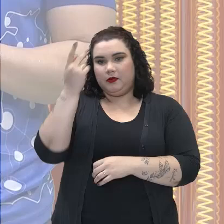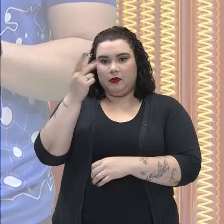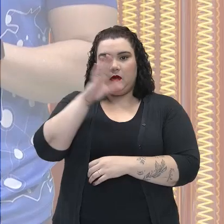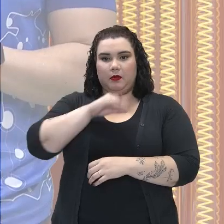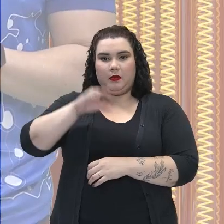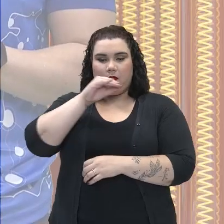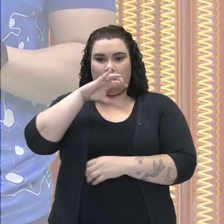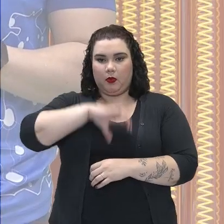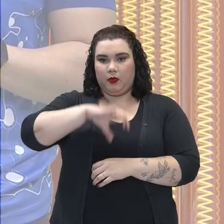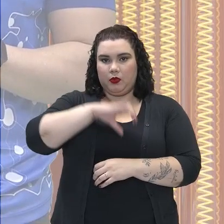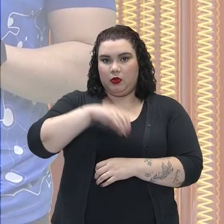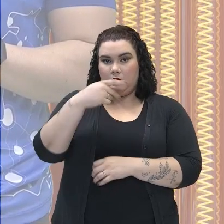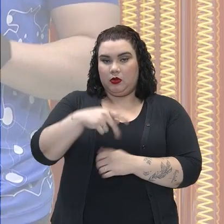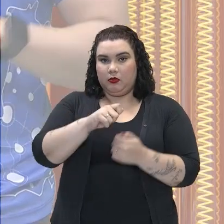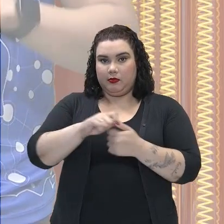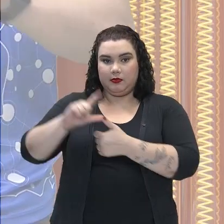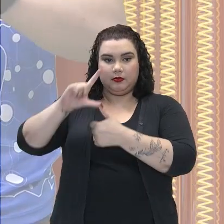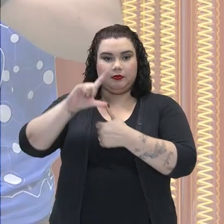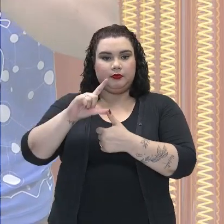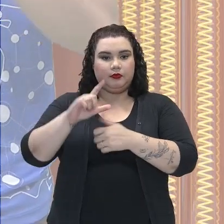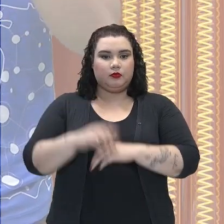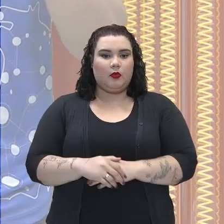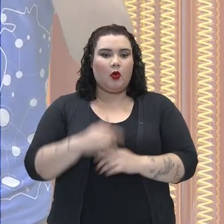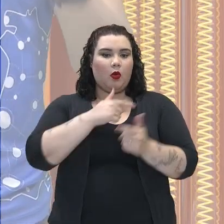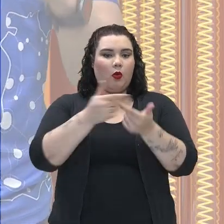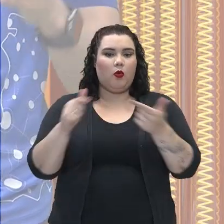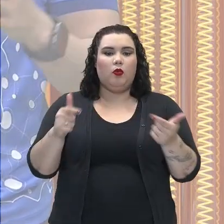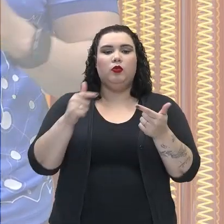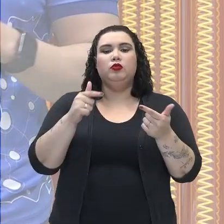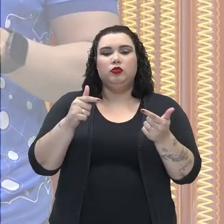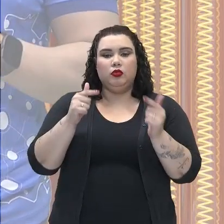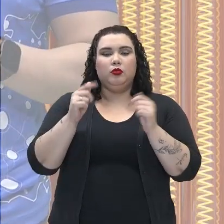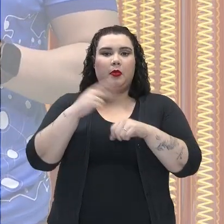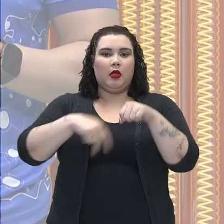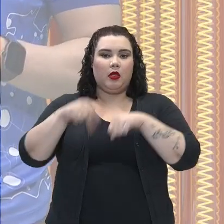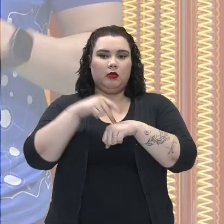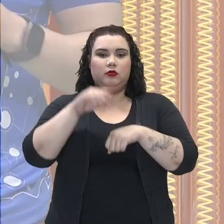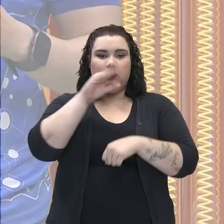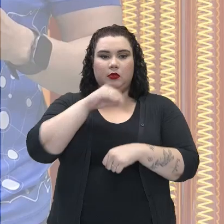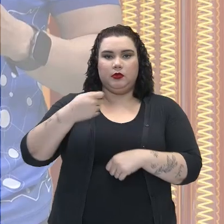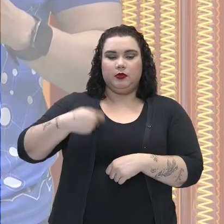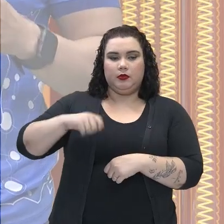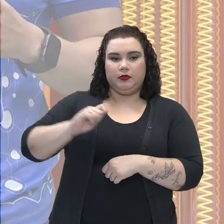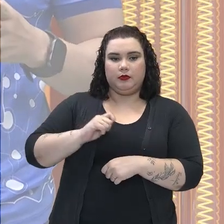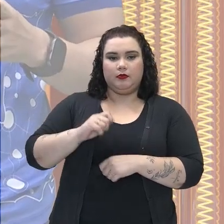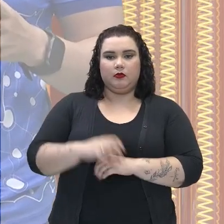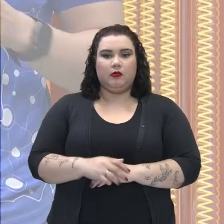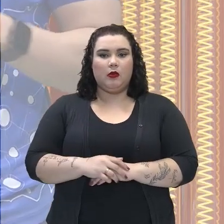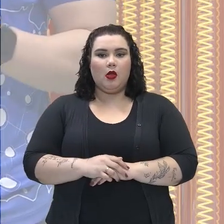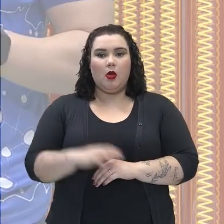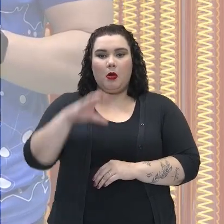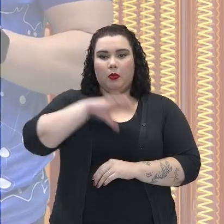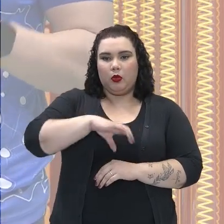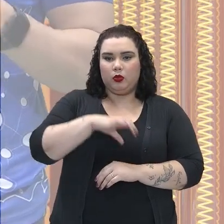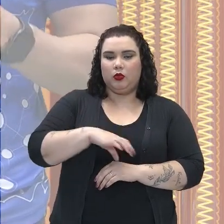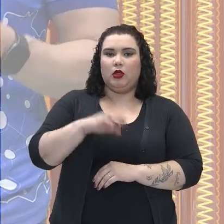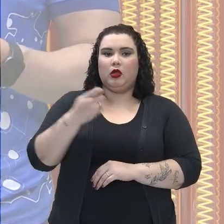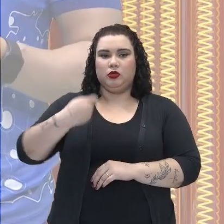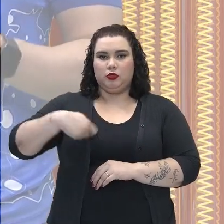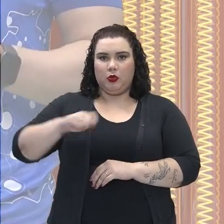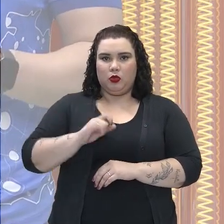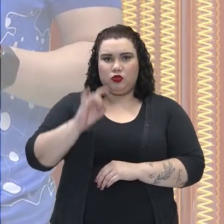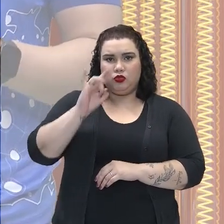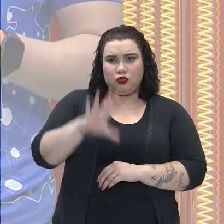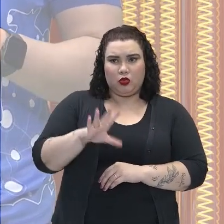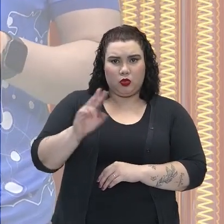o português aqui na América Latina. E temos diversos outros países que falam também o espanhol. Professor, o português e o espanhol são os